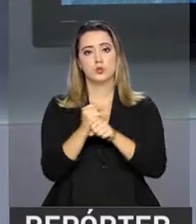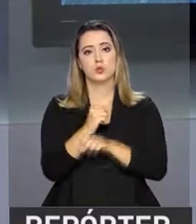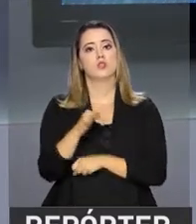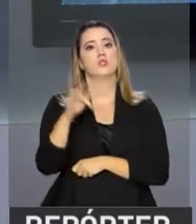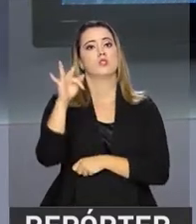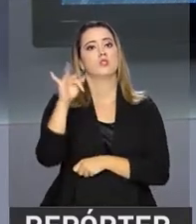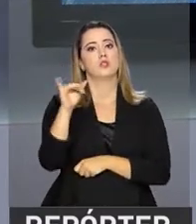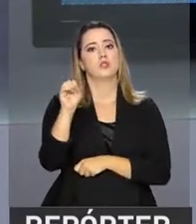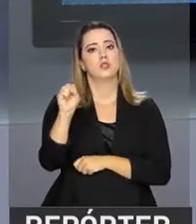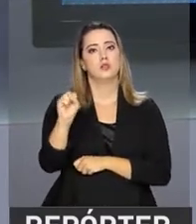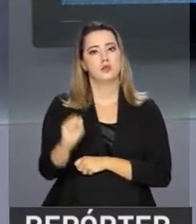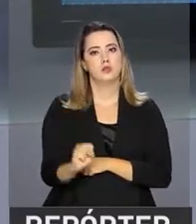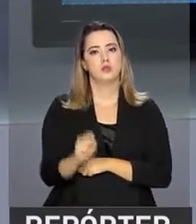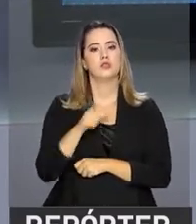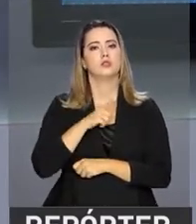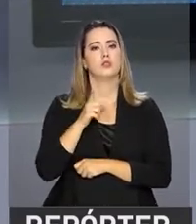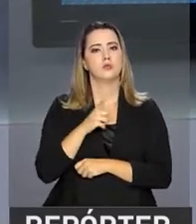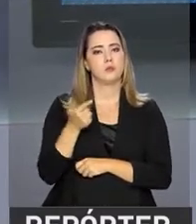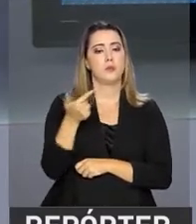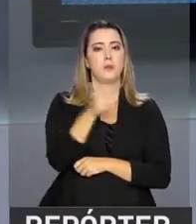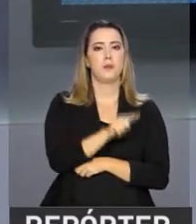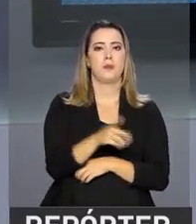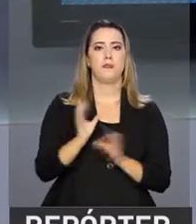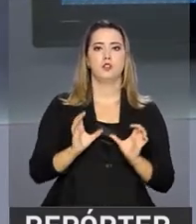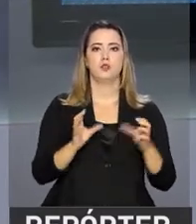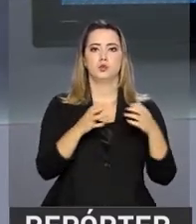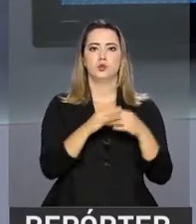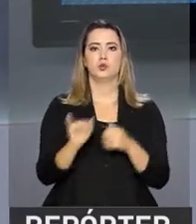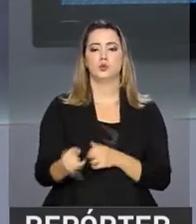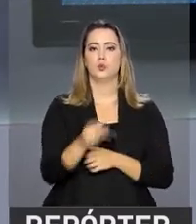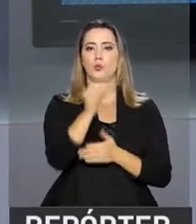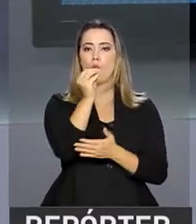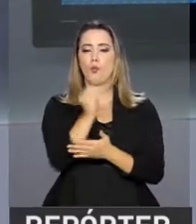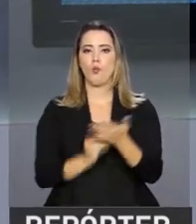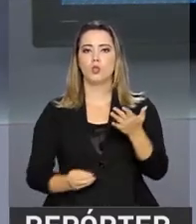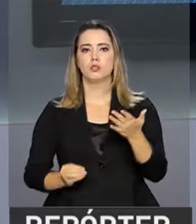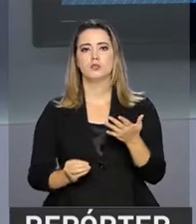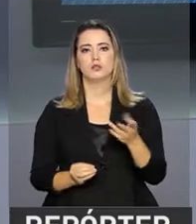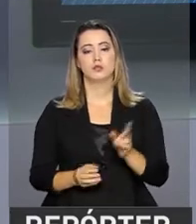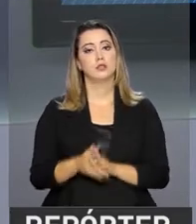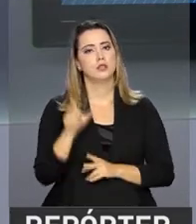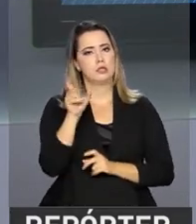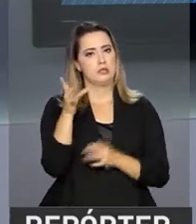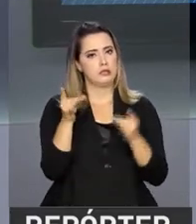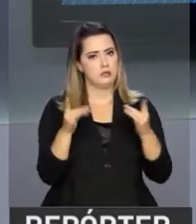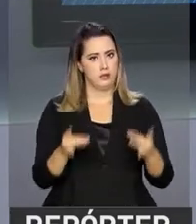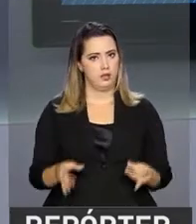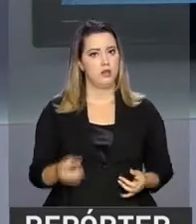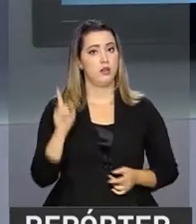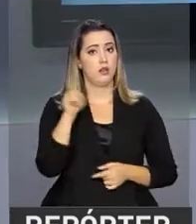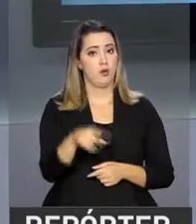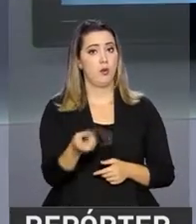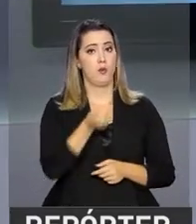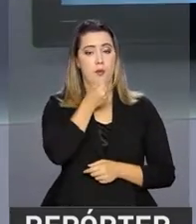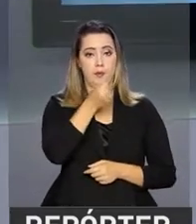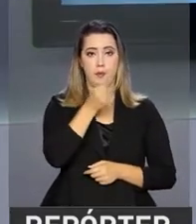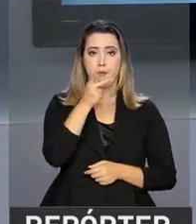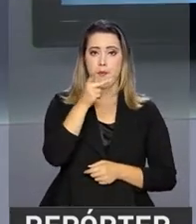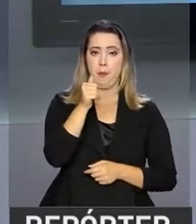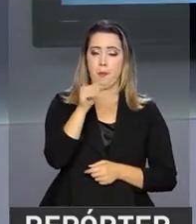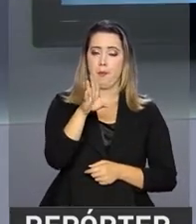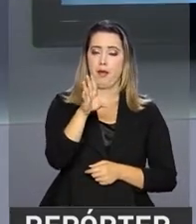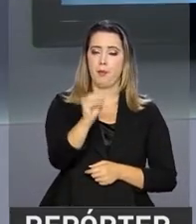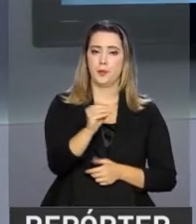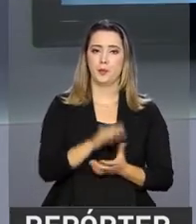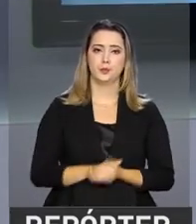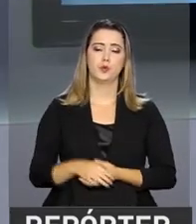fundo de financiamento estudantil fies terá uma faixa com juros zero quem tem os detalhes pra gente ao vivo a repórter pablo